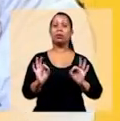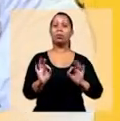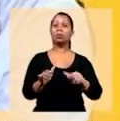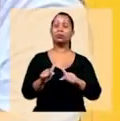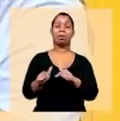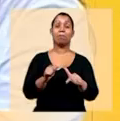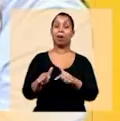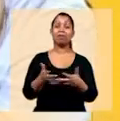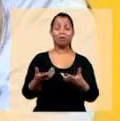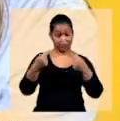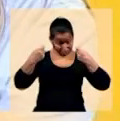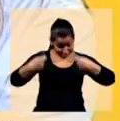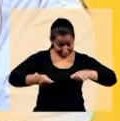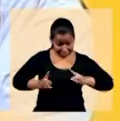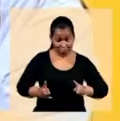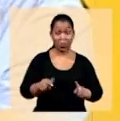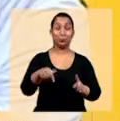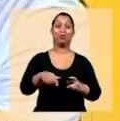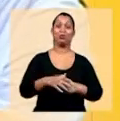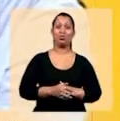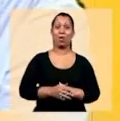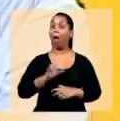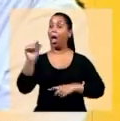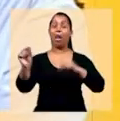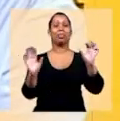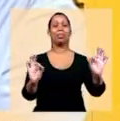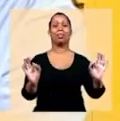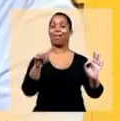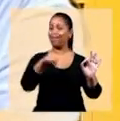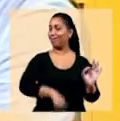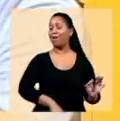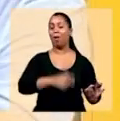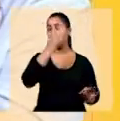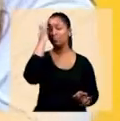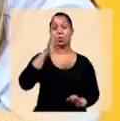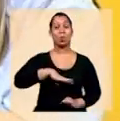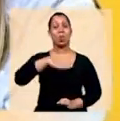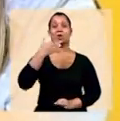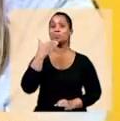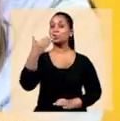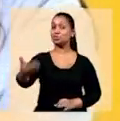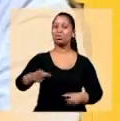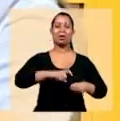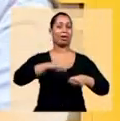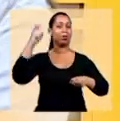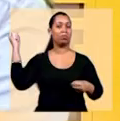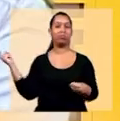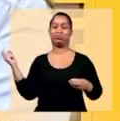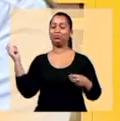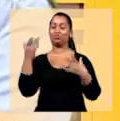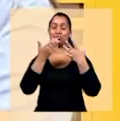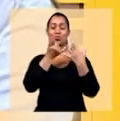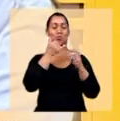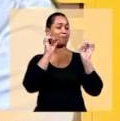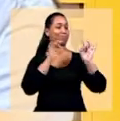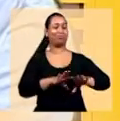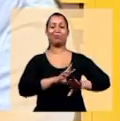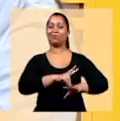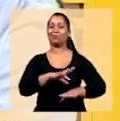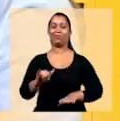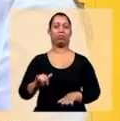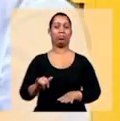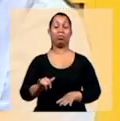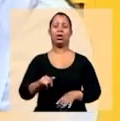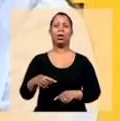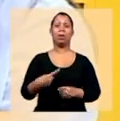no trabalho não, no trabalho não tem para onde você fugir. Não tem para onde você fugir as pessoas que não têm coragem de pedir demissão. Não é? Porque